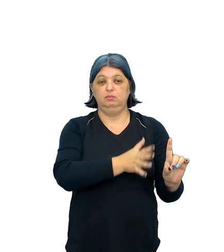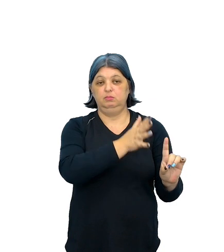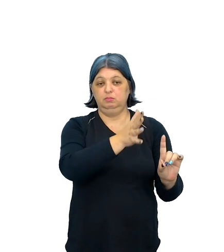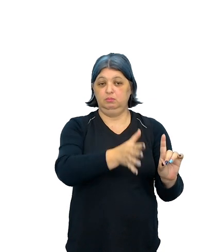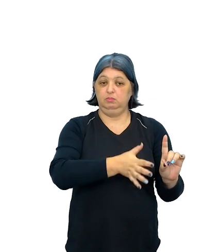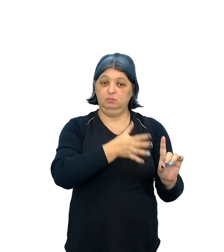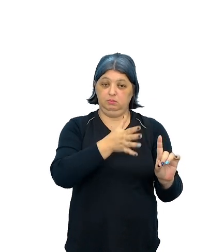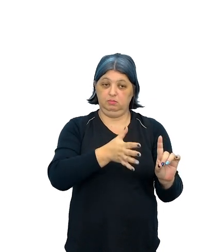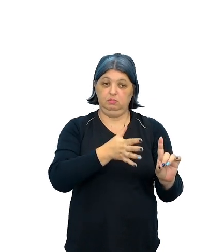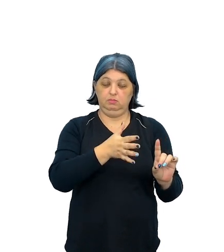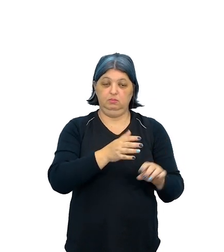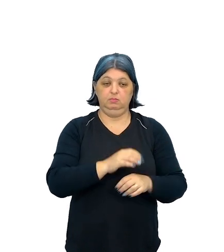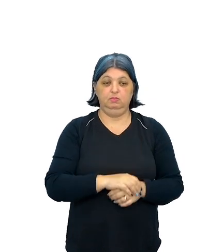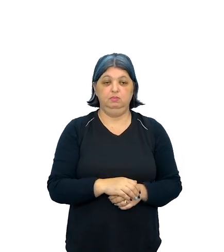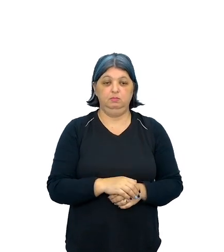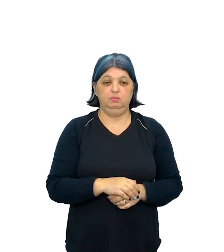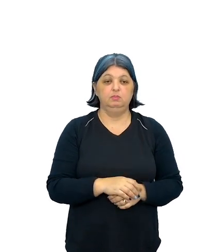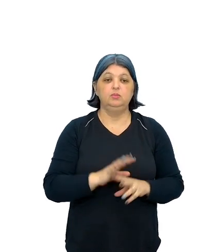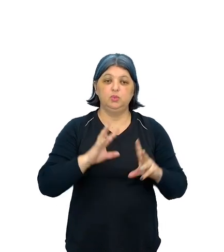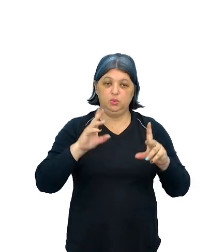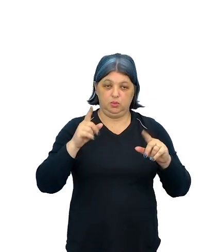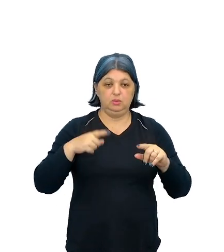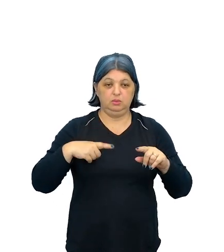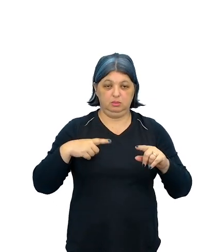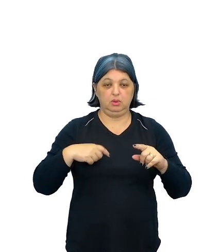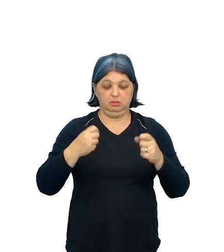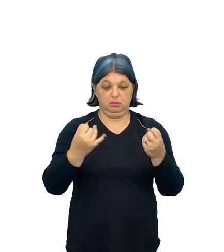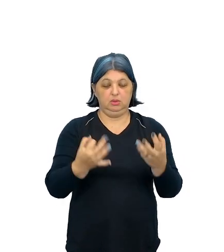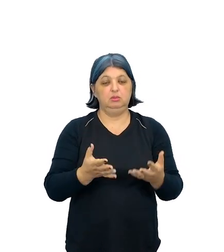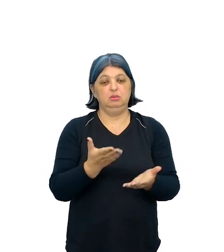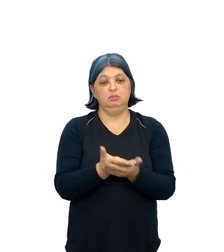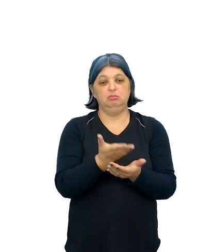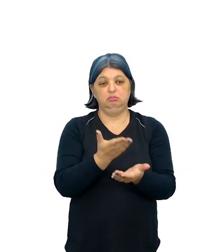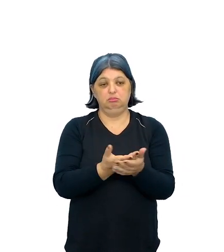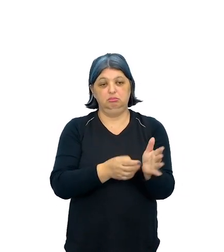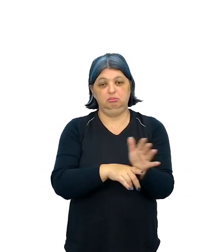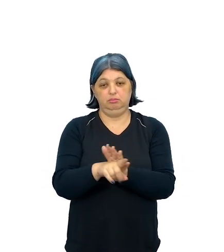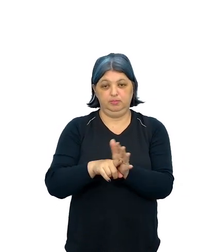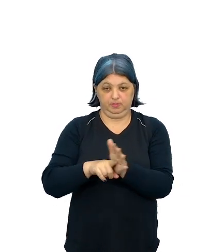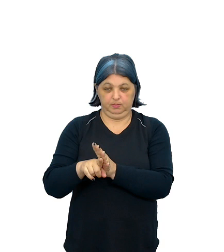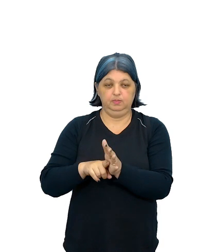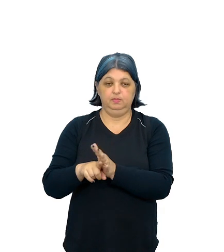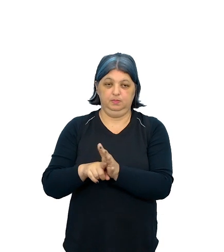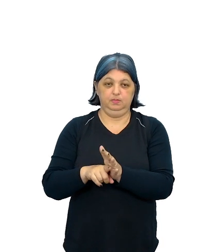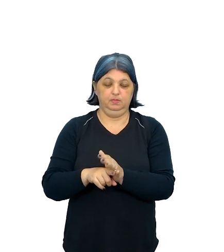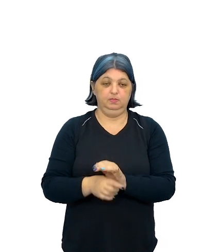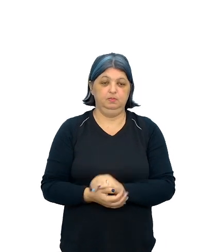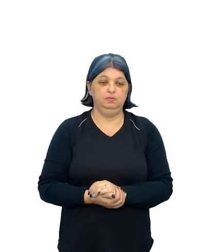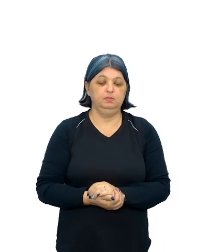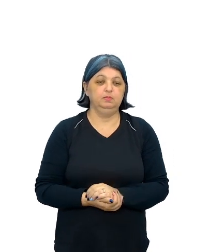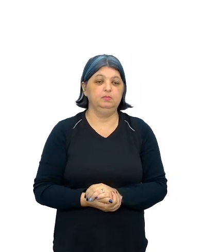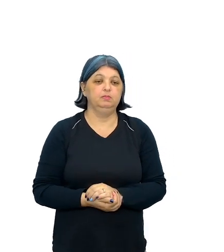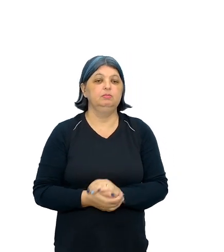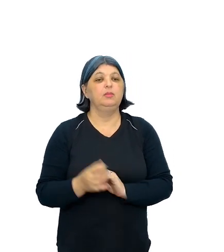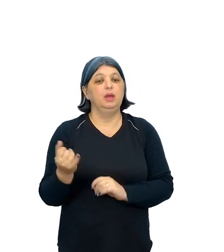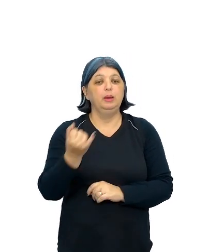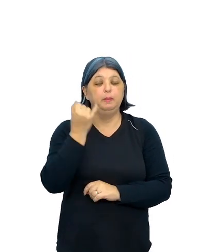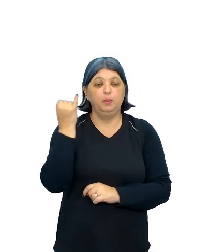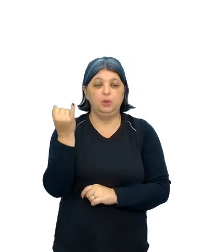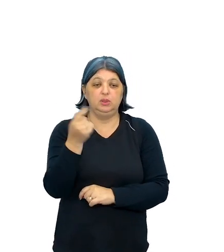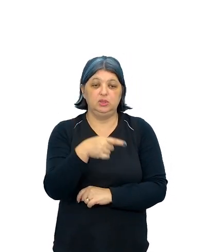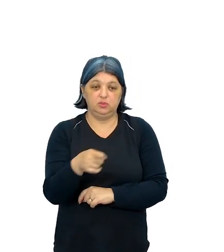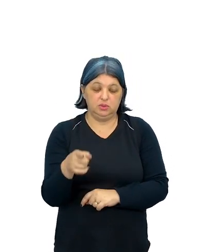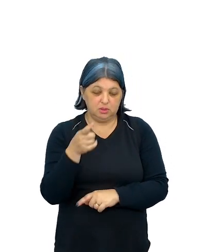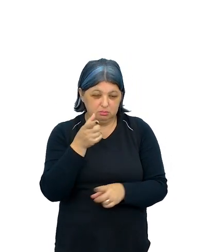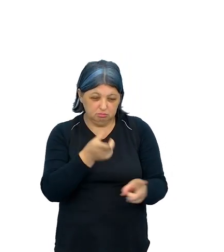partir desses elementos que foram estudados, pesquisados, né? Então, é importante que